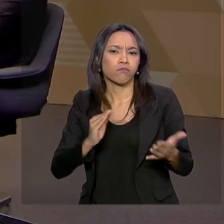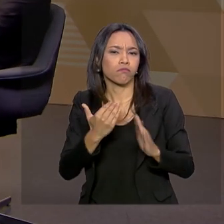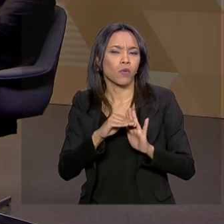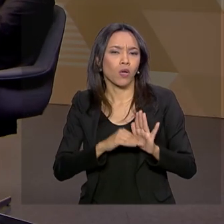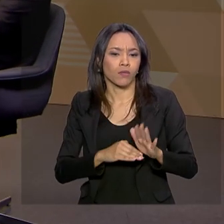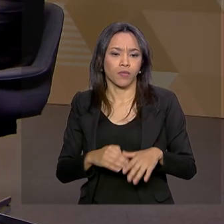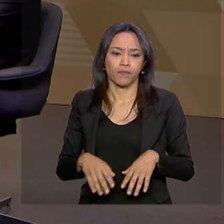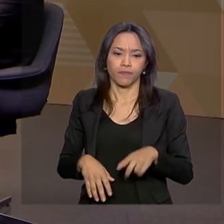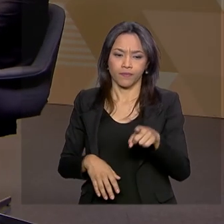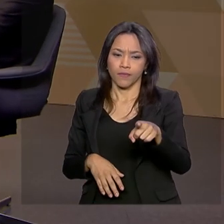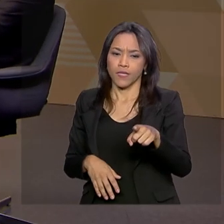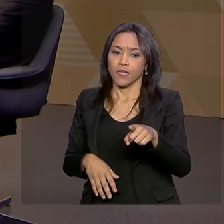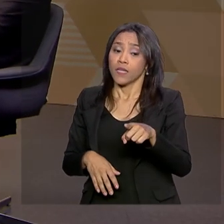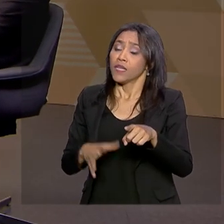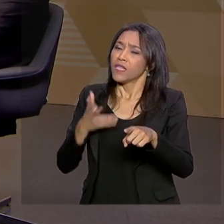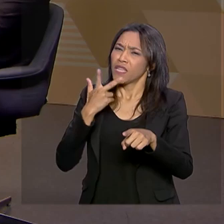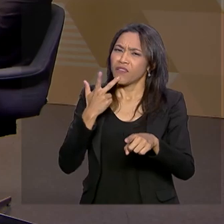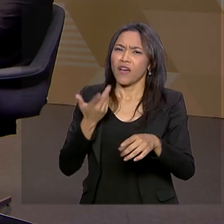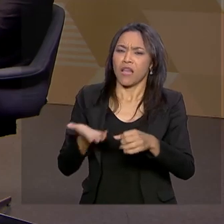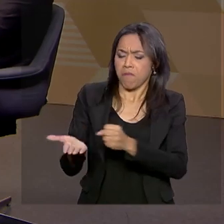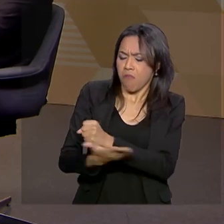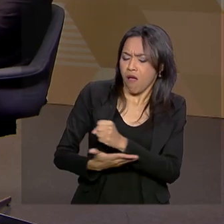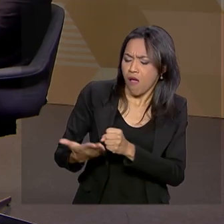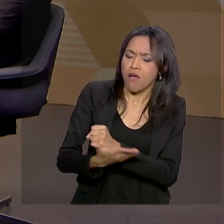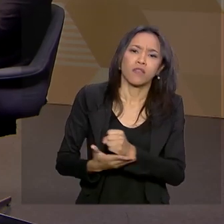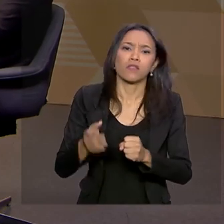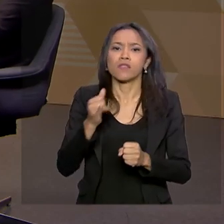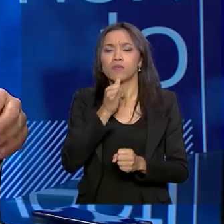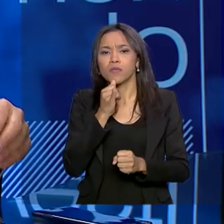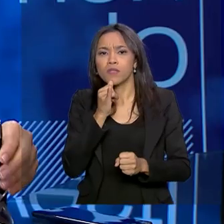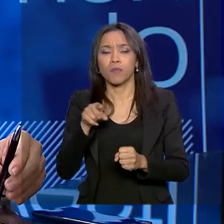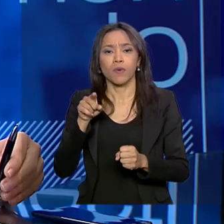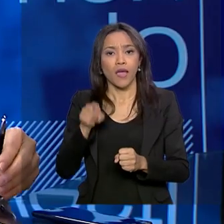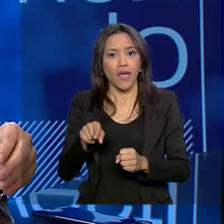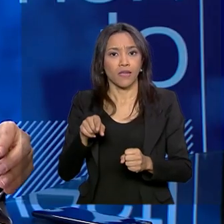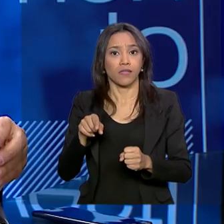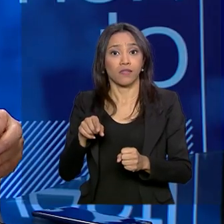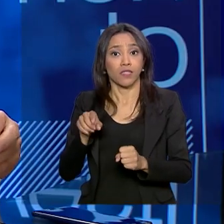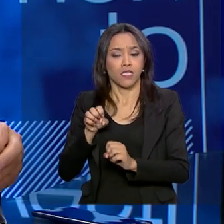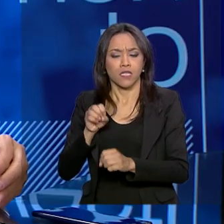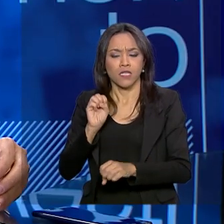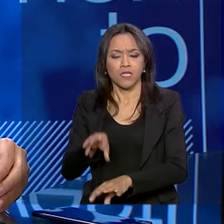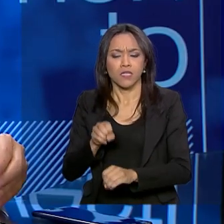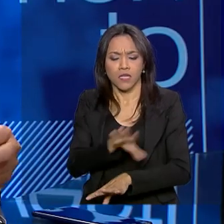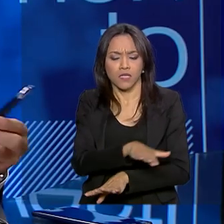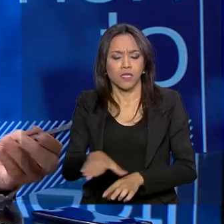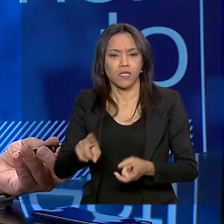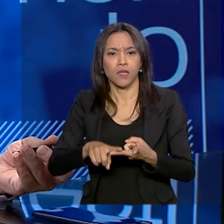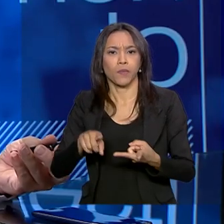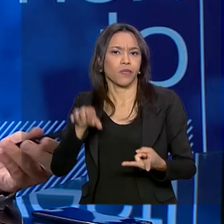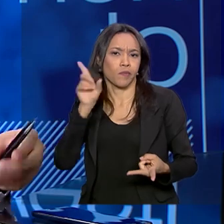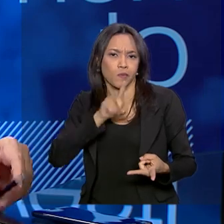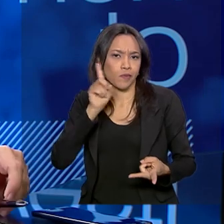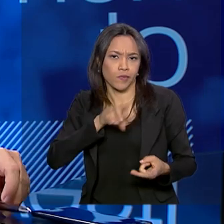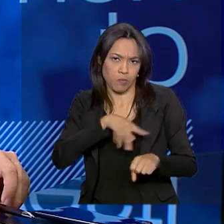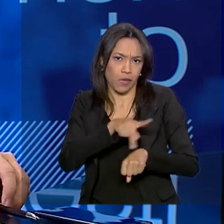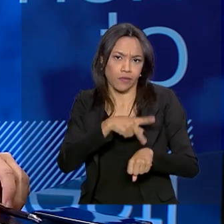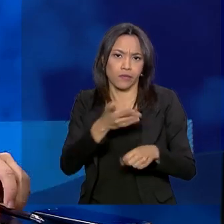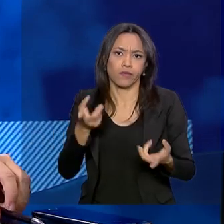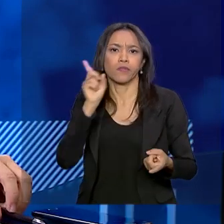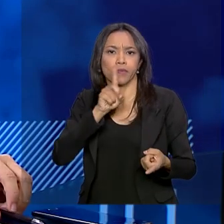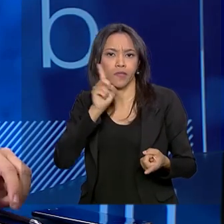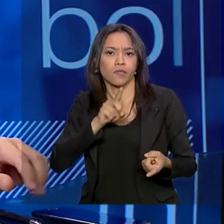Essa questão de base do esporte, né? Essas grandes potências esportivas, elas investem muito na base. Estados Unidos, entre